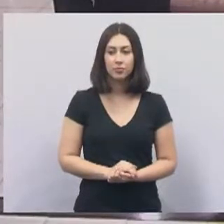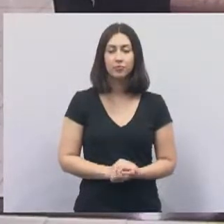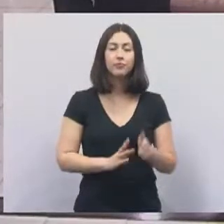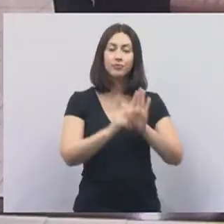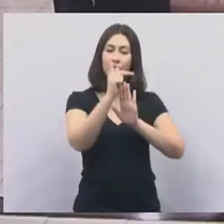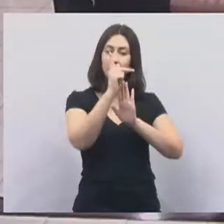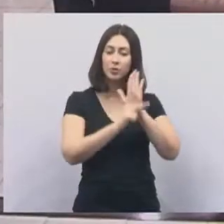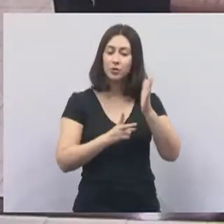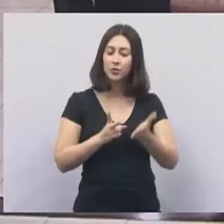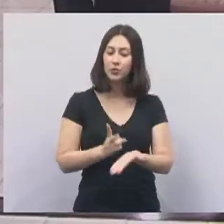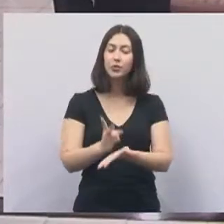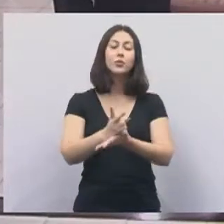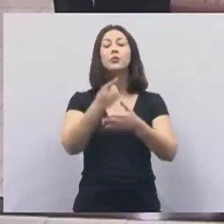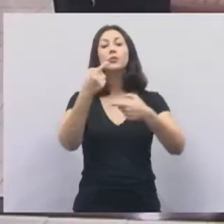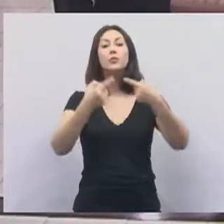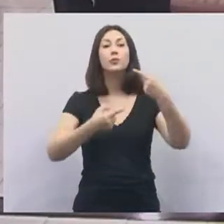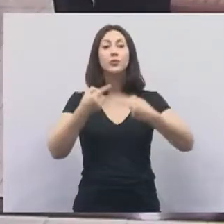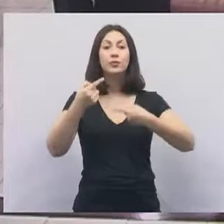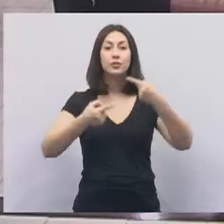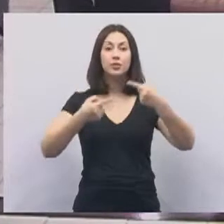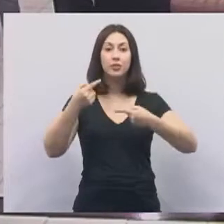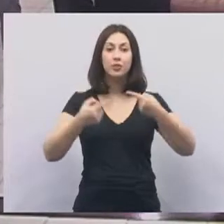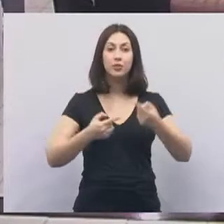projeto continua a discussão